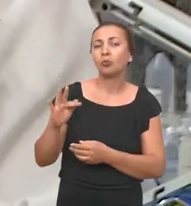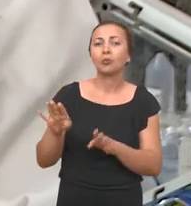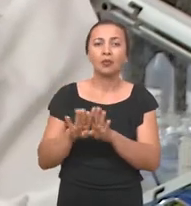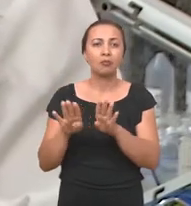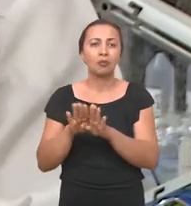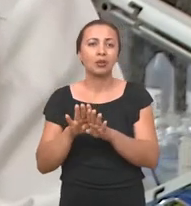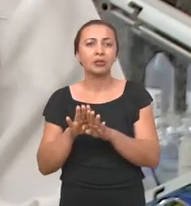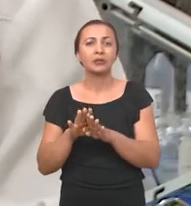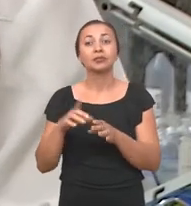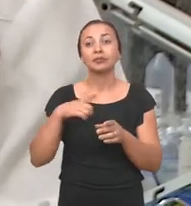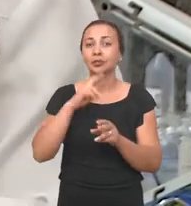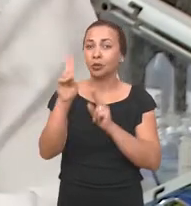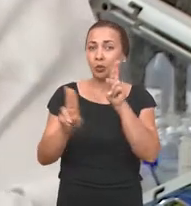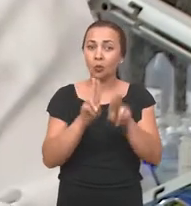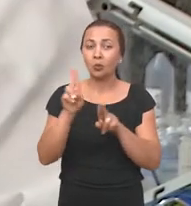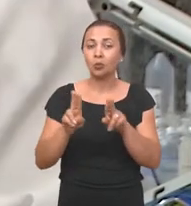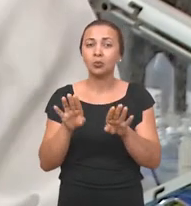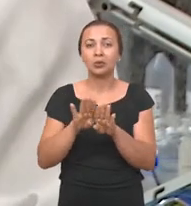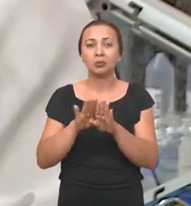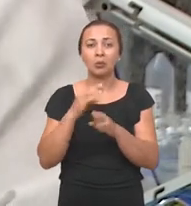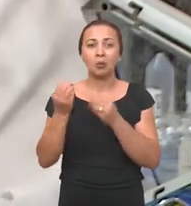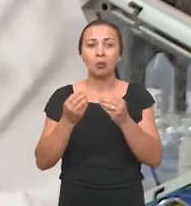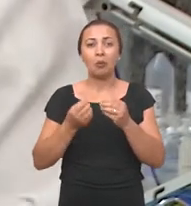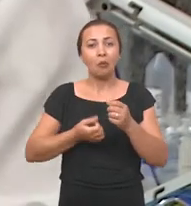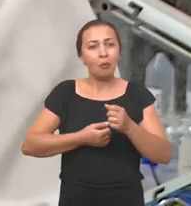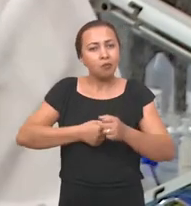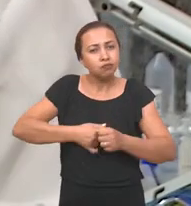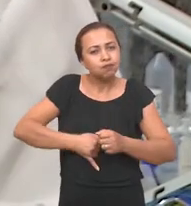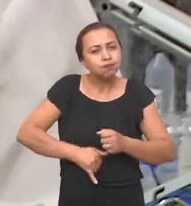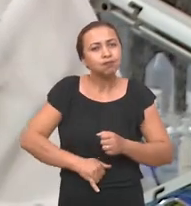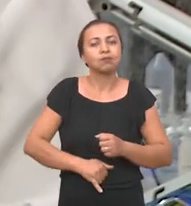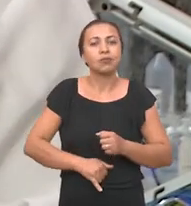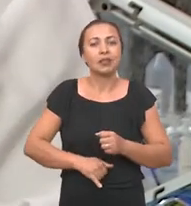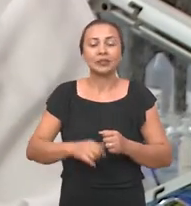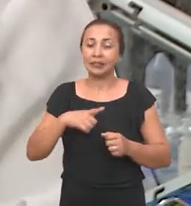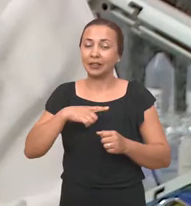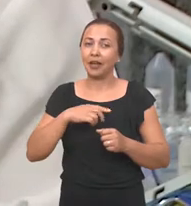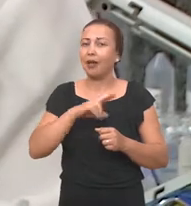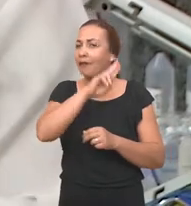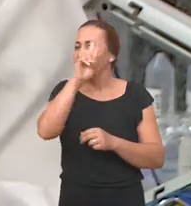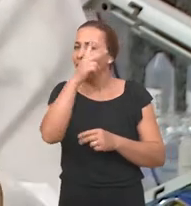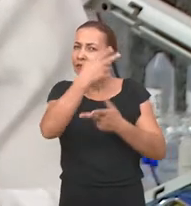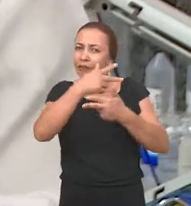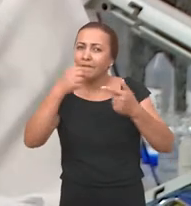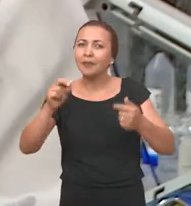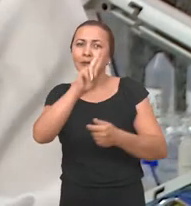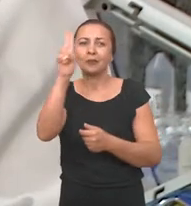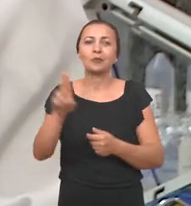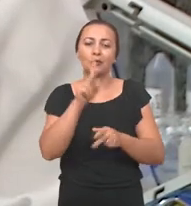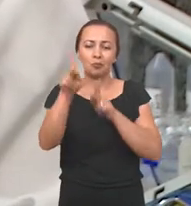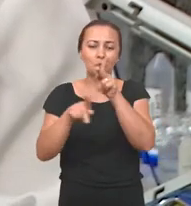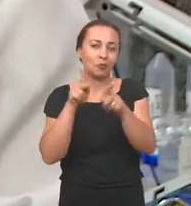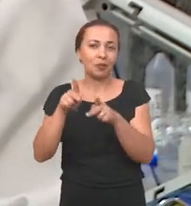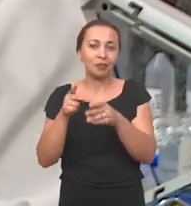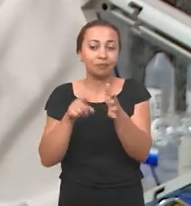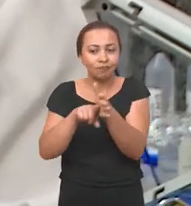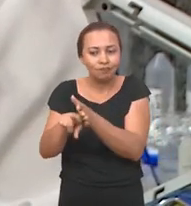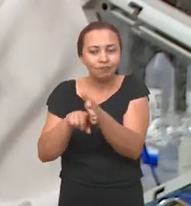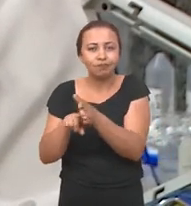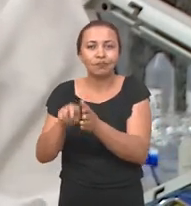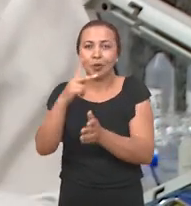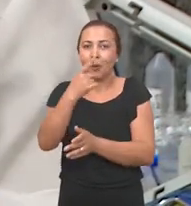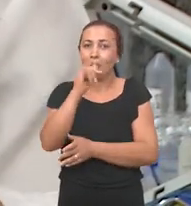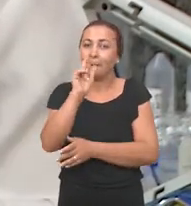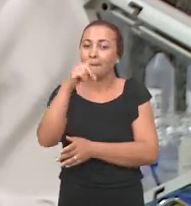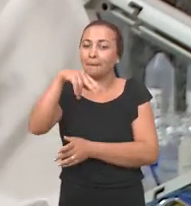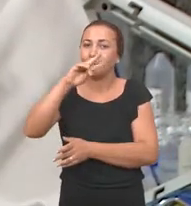analgésico, também tem uso como laxante, tem vários usos populares. E aí a gente investigou inicialmente o pinhão roxo